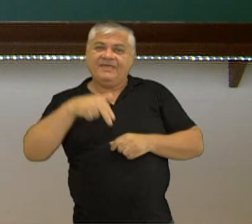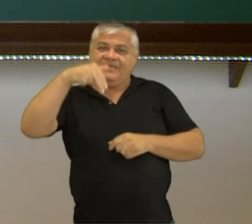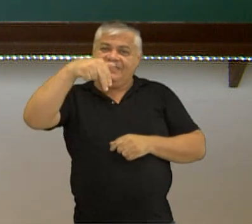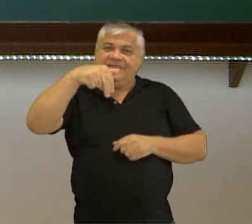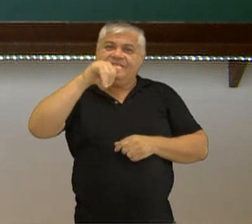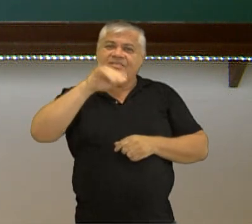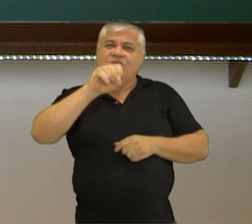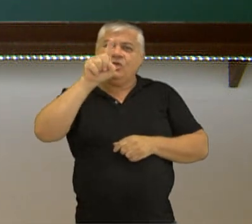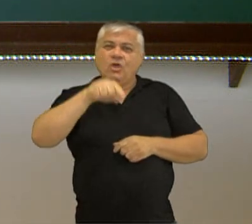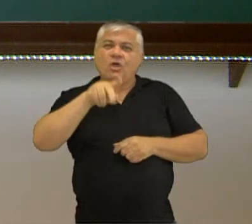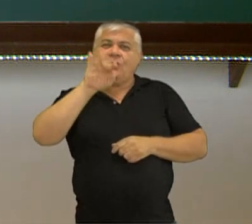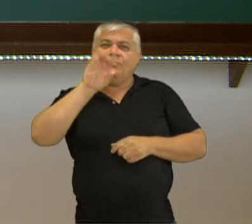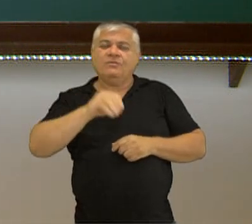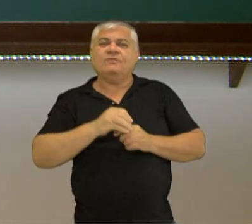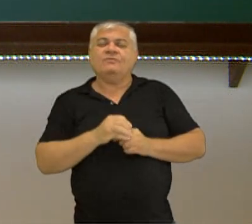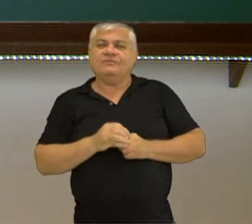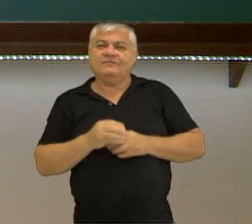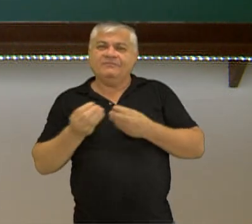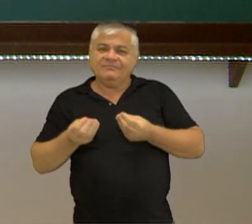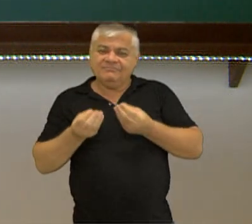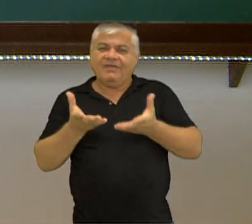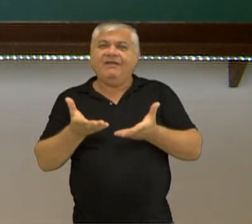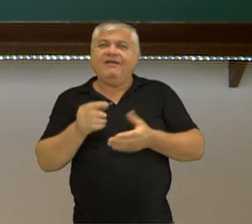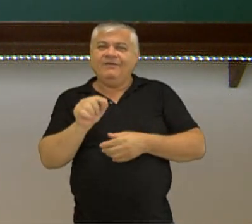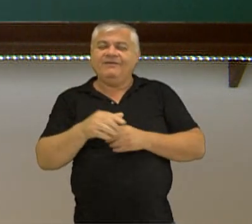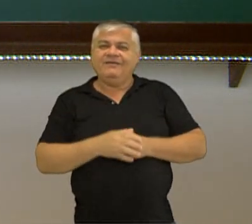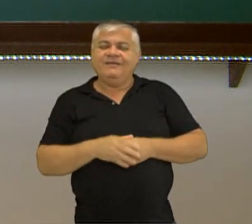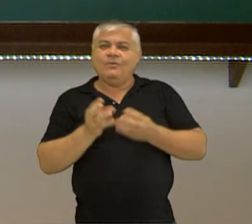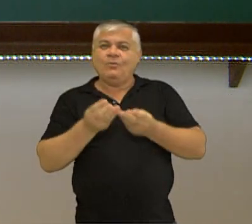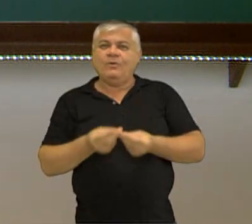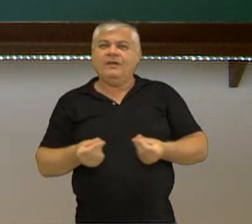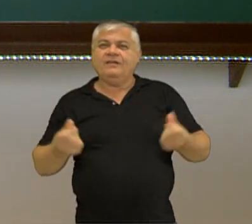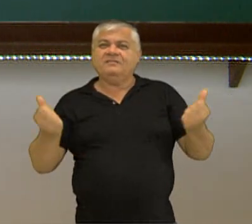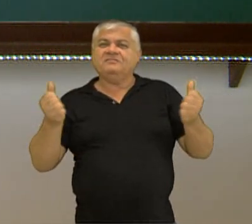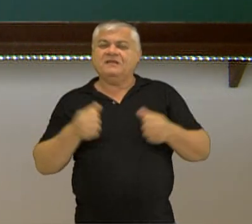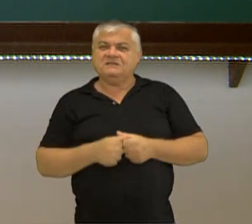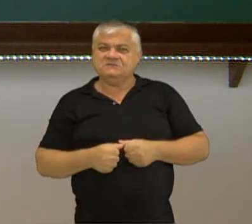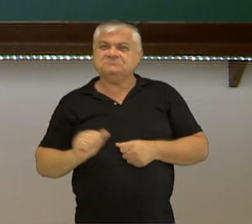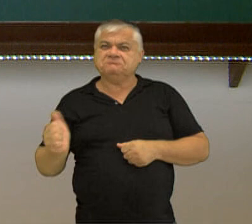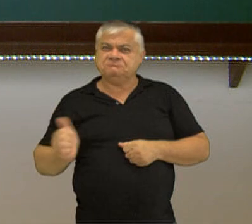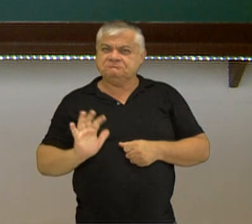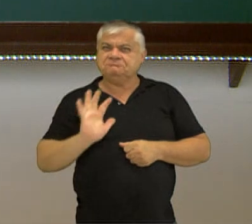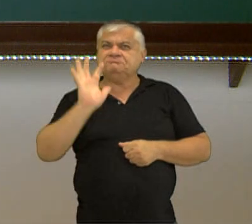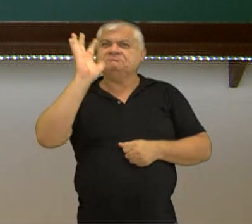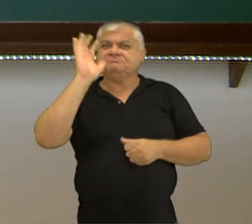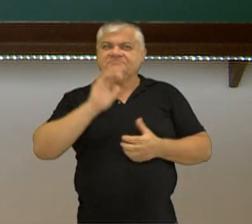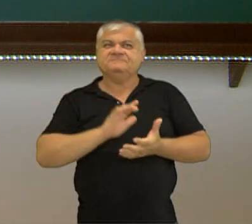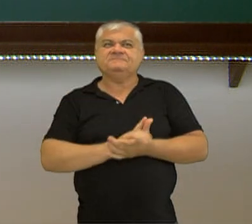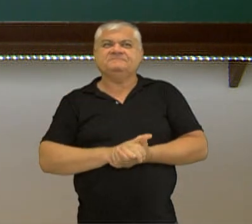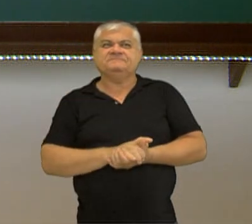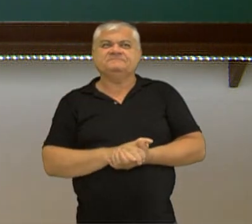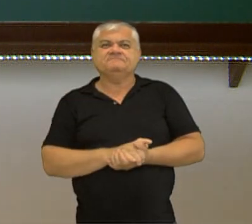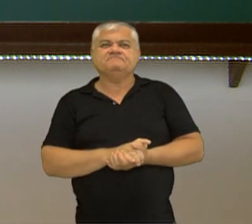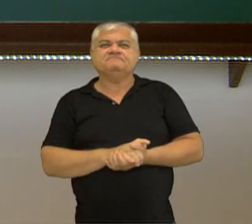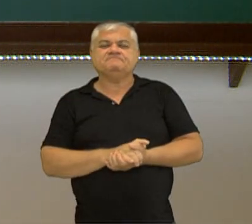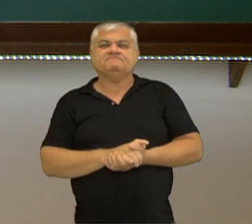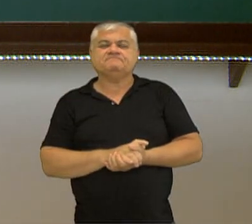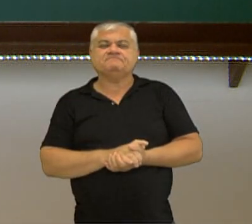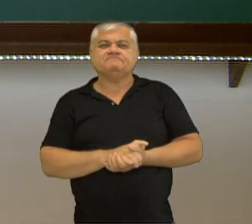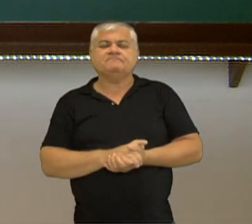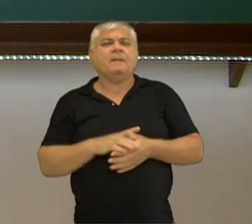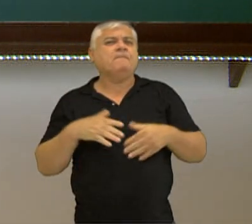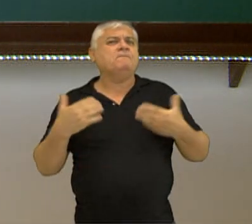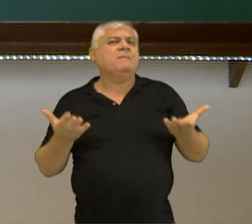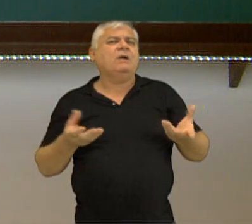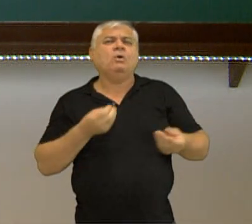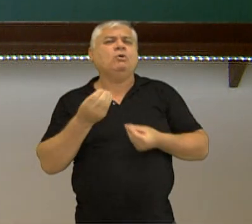nióbio, oferece isso a esses produtos. Então é um metal precursor, assim, muito bacana. Mas como